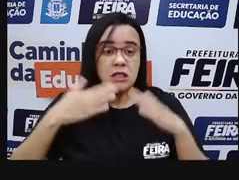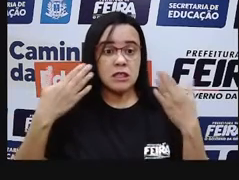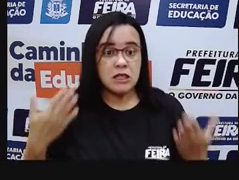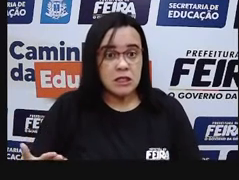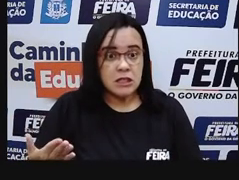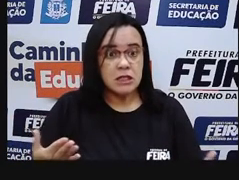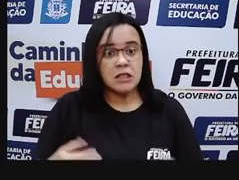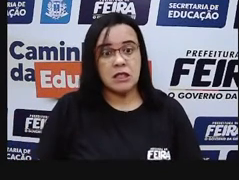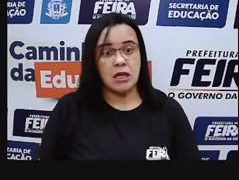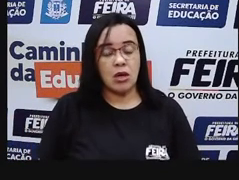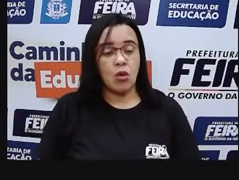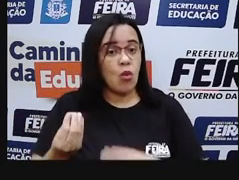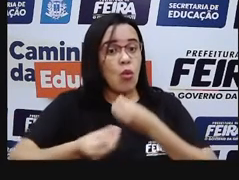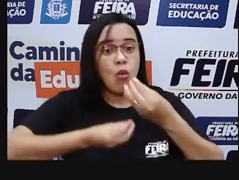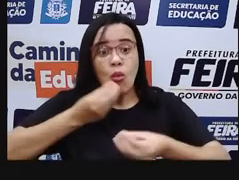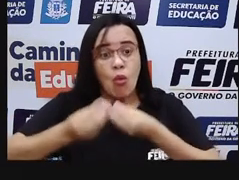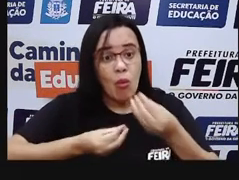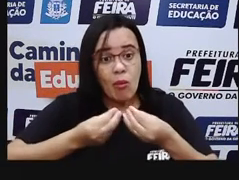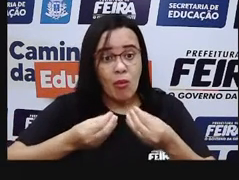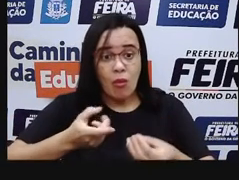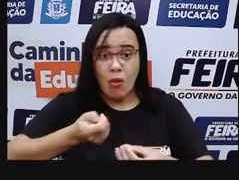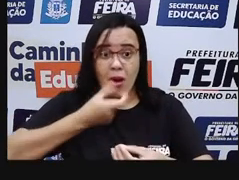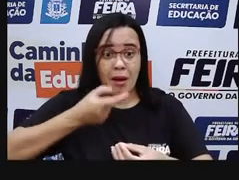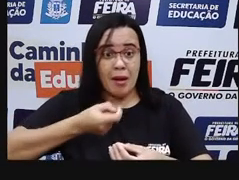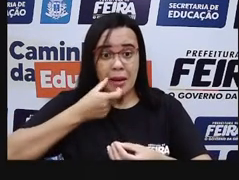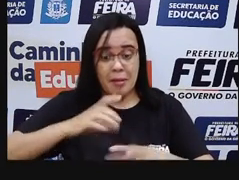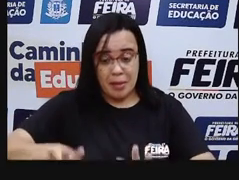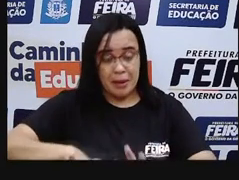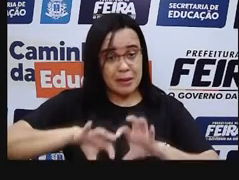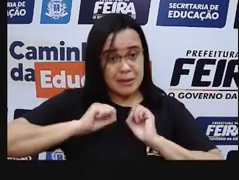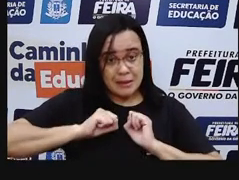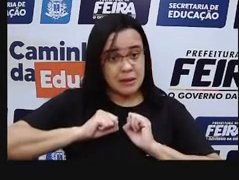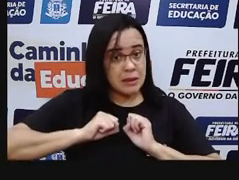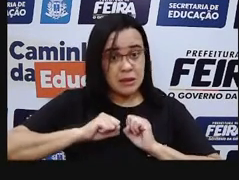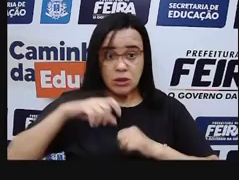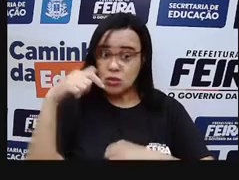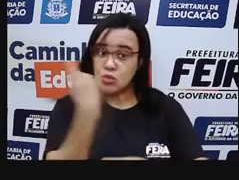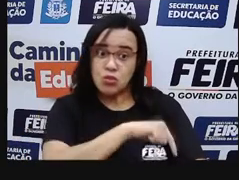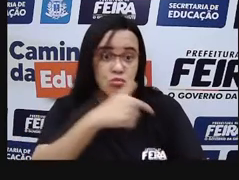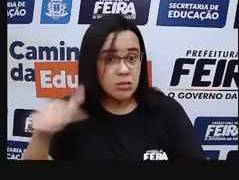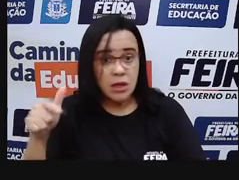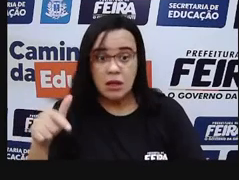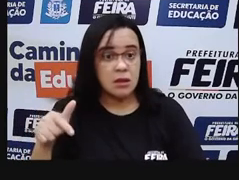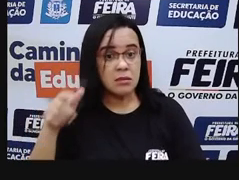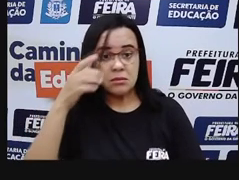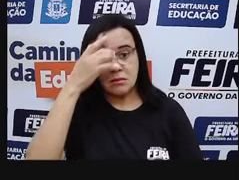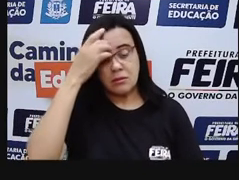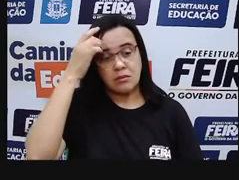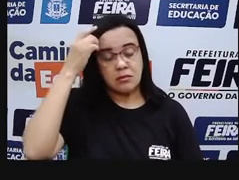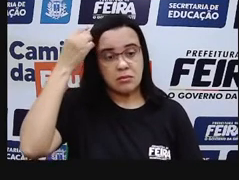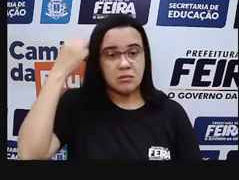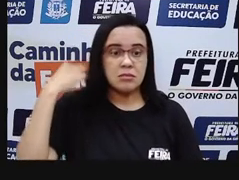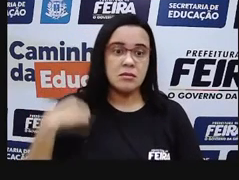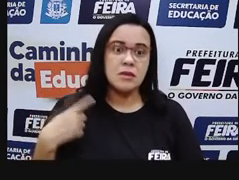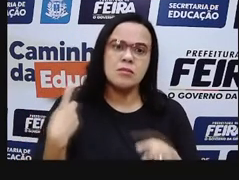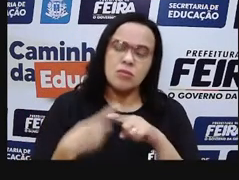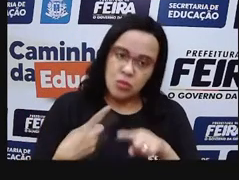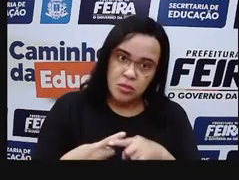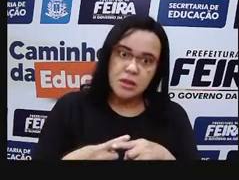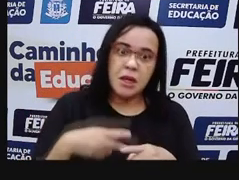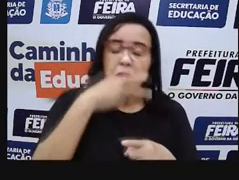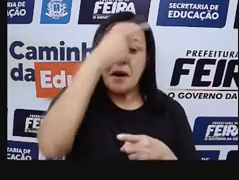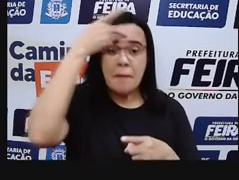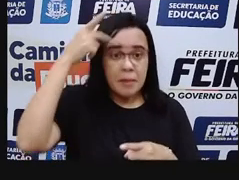aqui a gente não tem remédio a gente não tem medicamento para essas bactérias nesse tempo porque por conta do uso indevido